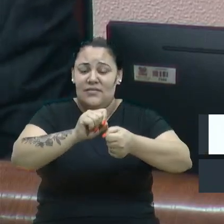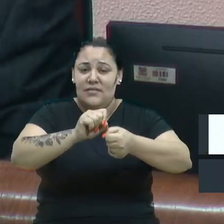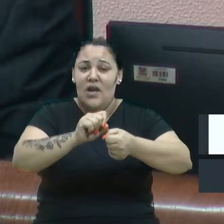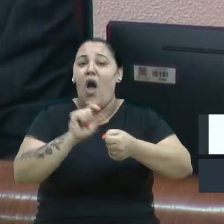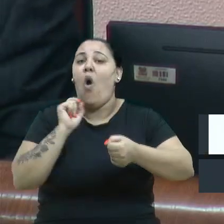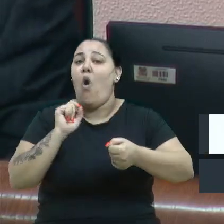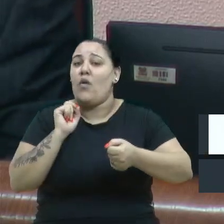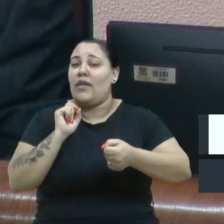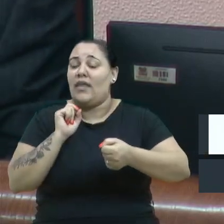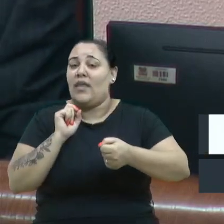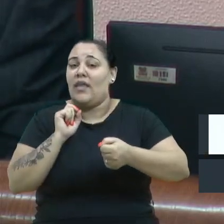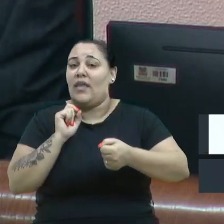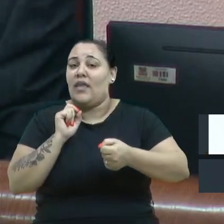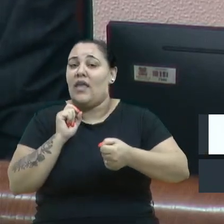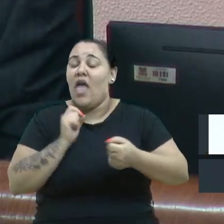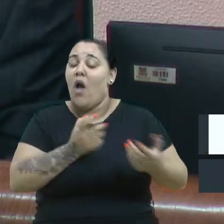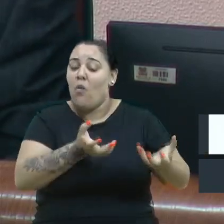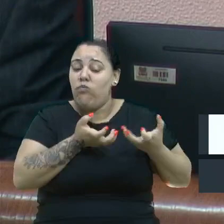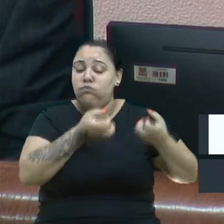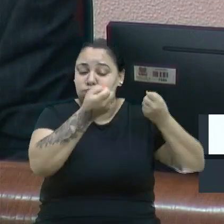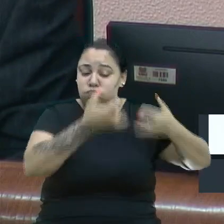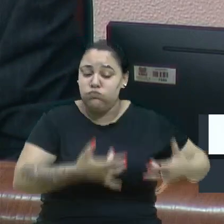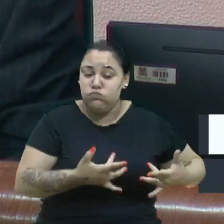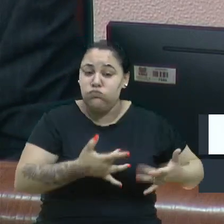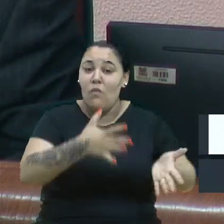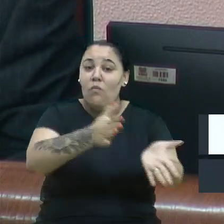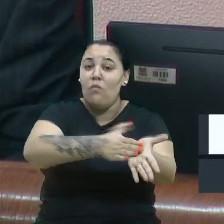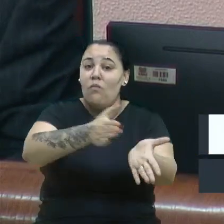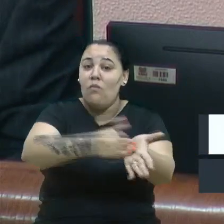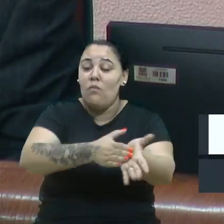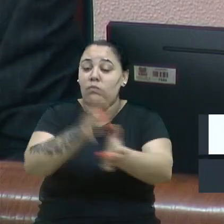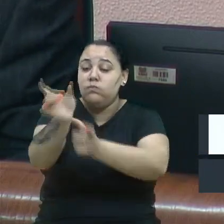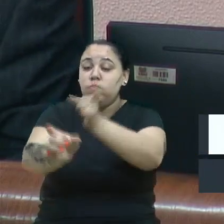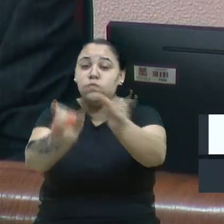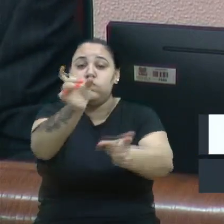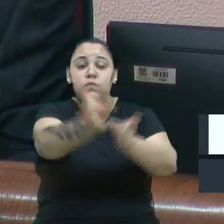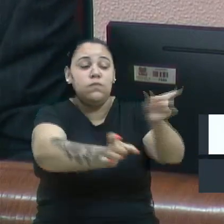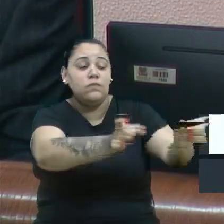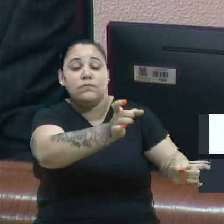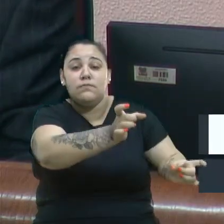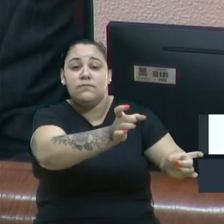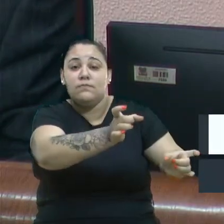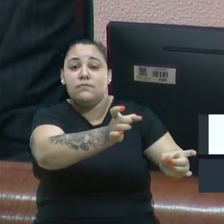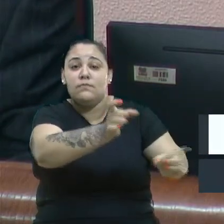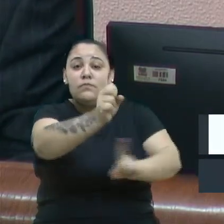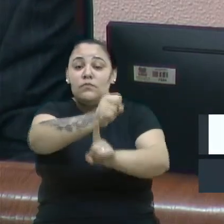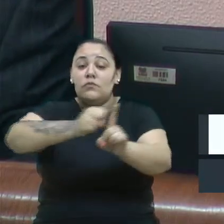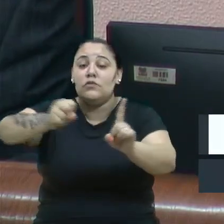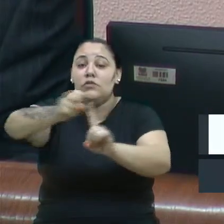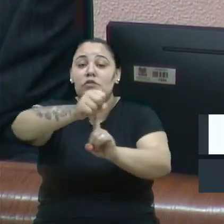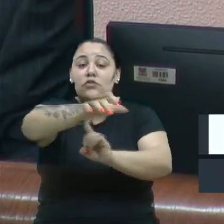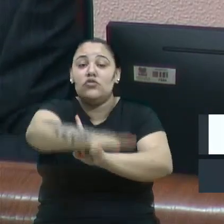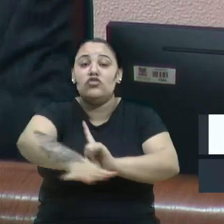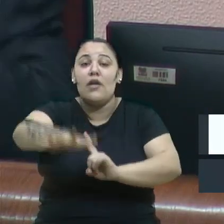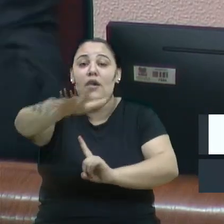que eu quero aqui é cobrar das pessoas, da sociedade,